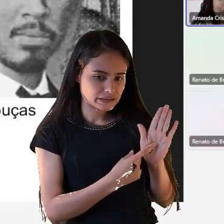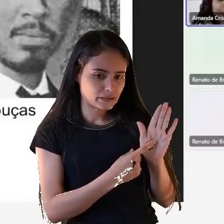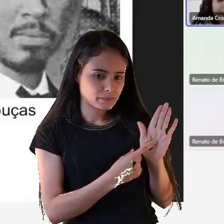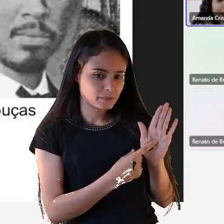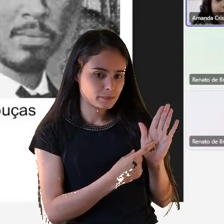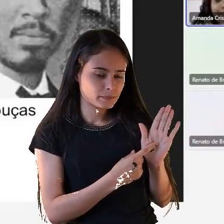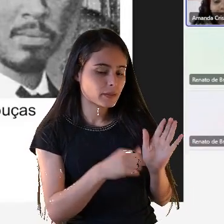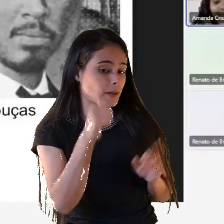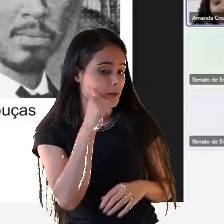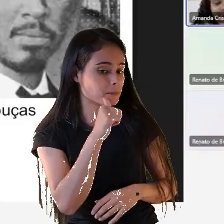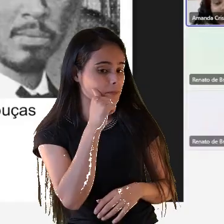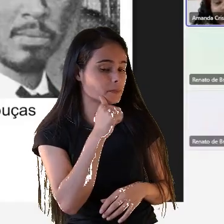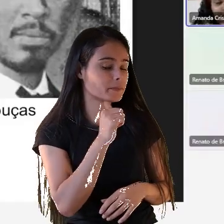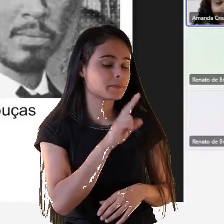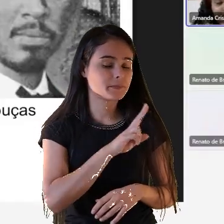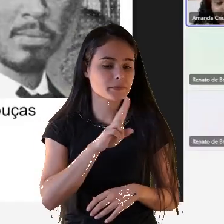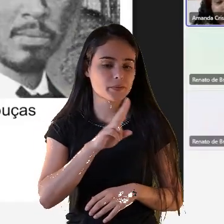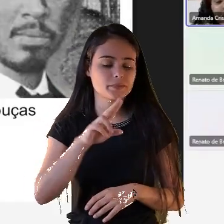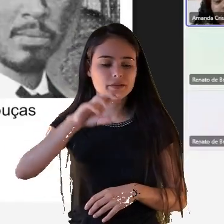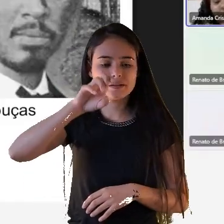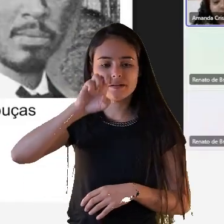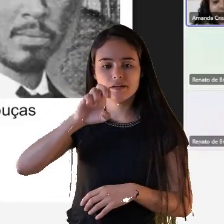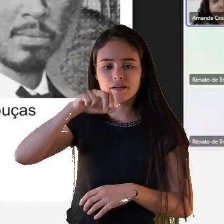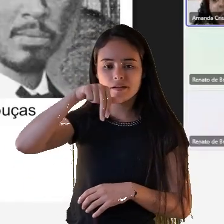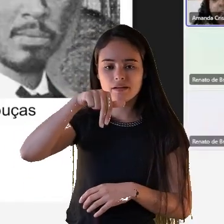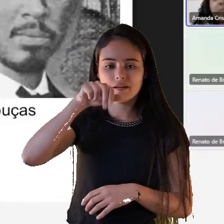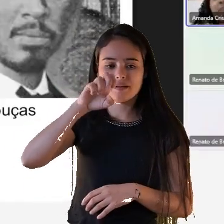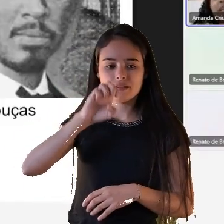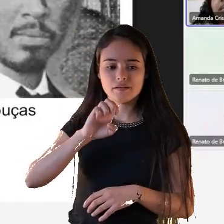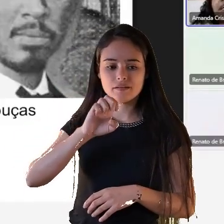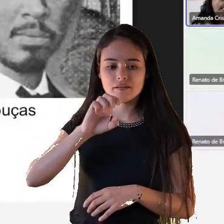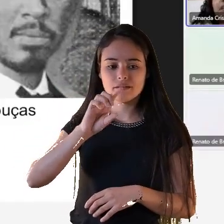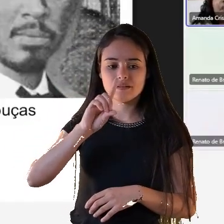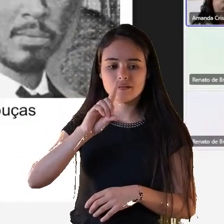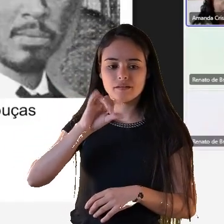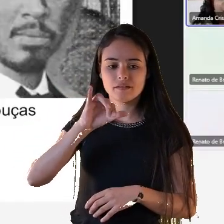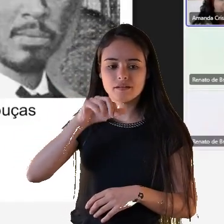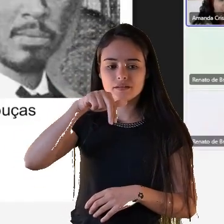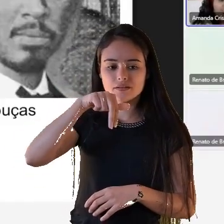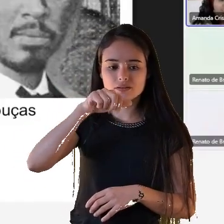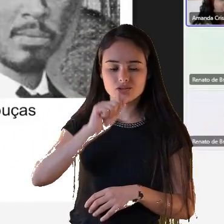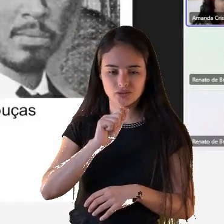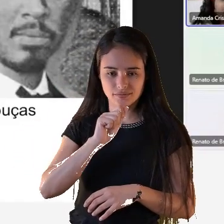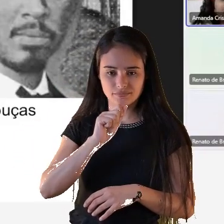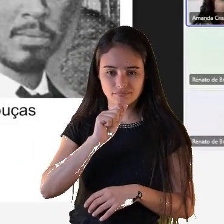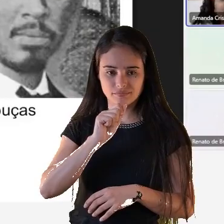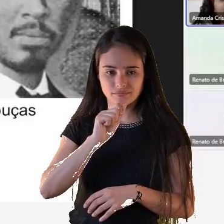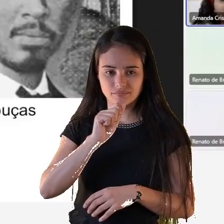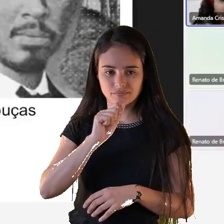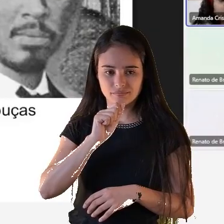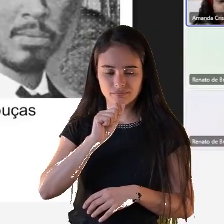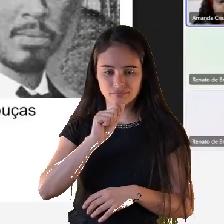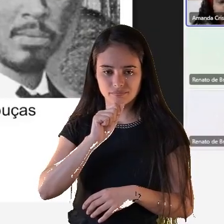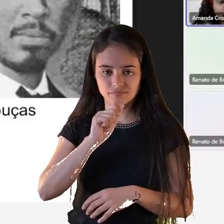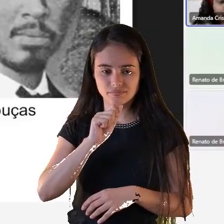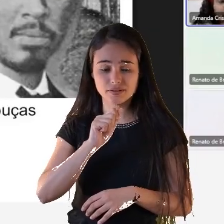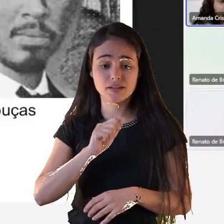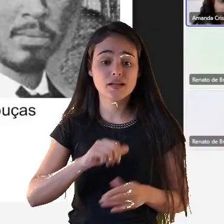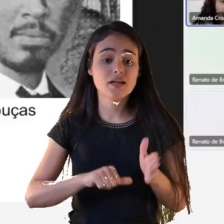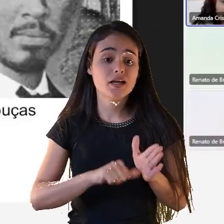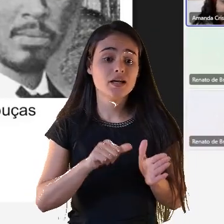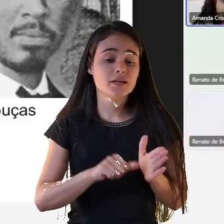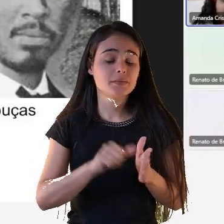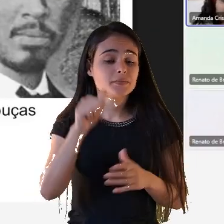né? Então eu quis trazer a Enedina Alves Marques, né? Que foi a primeira engenheira negra do